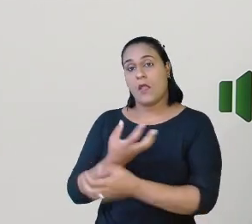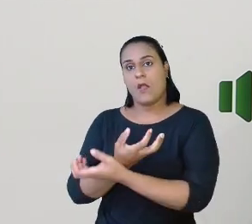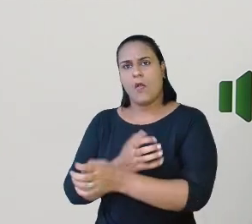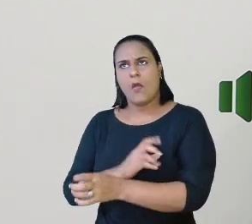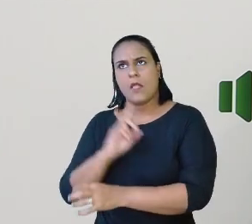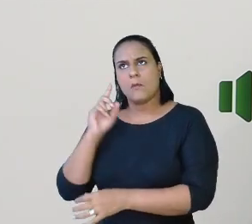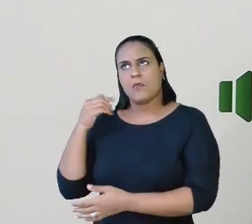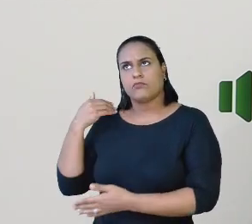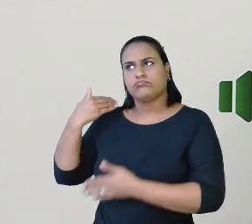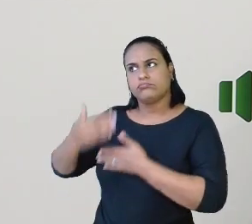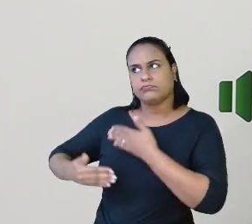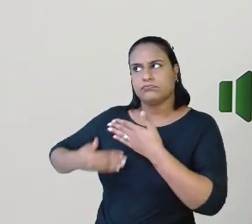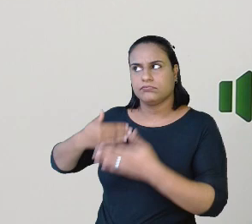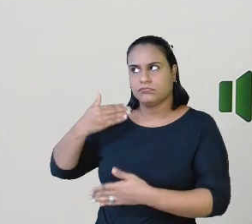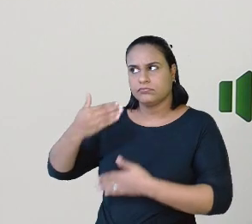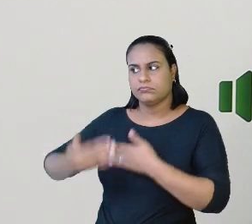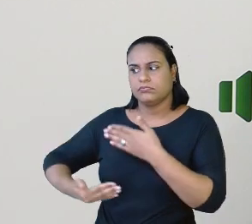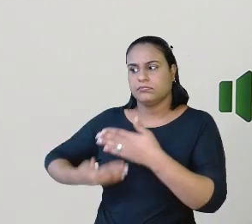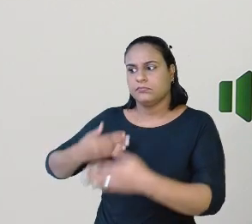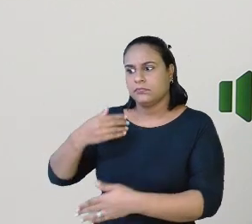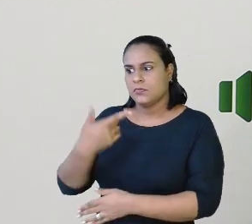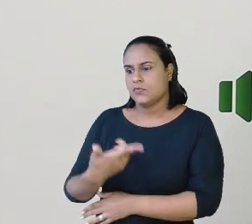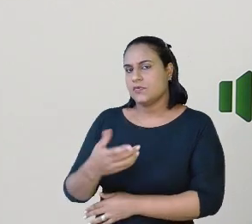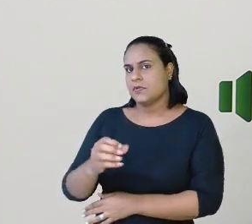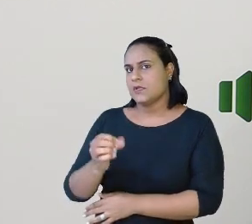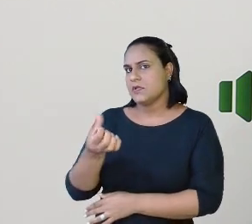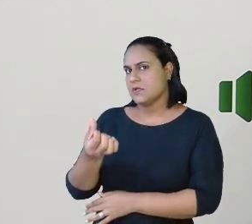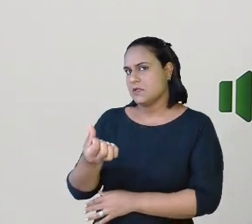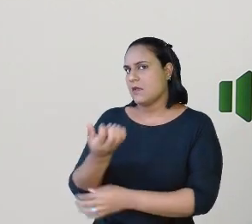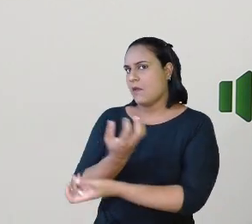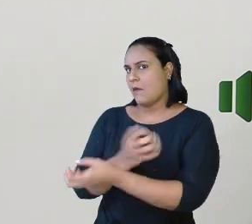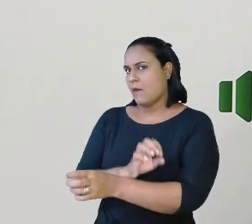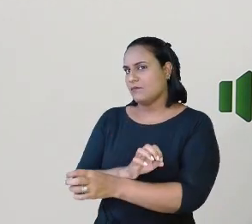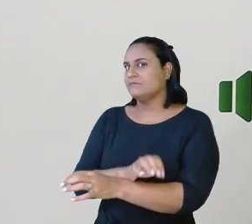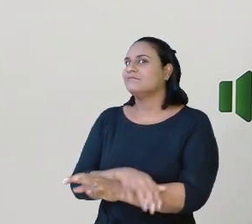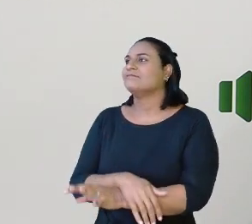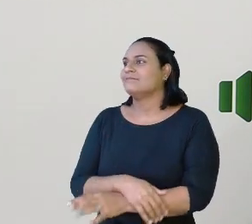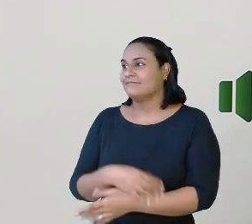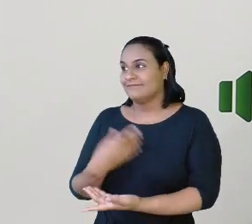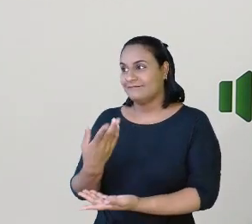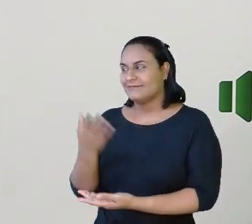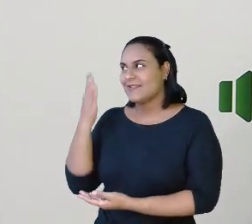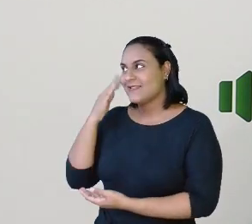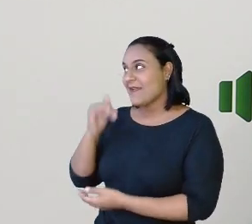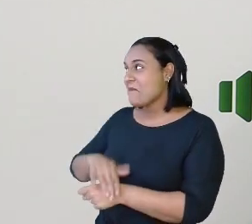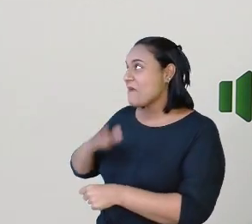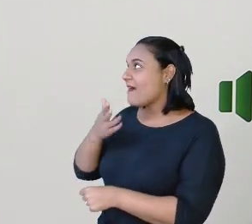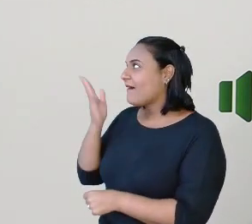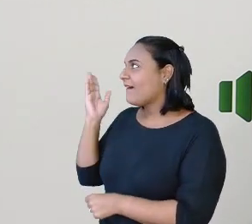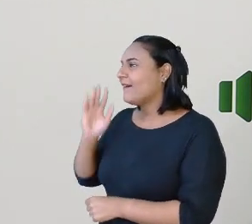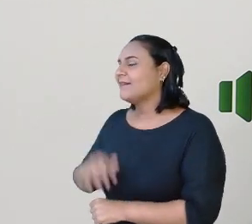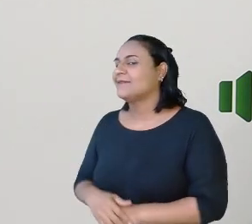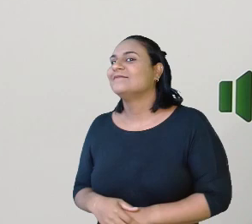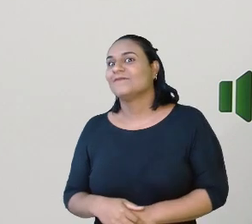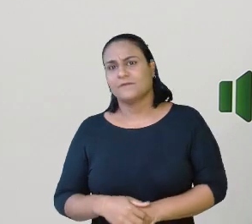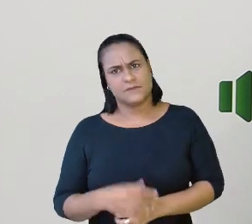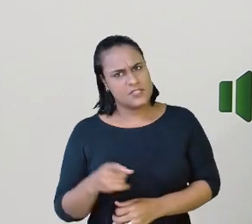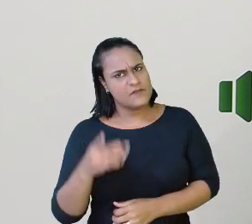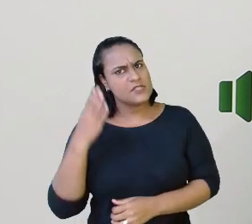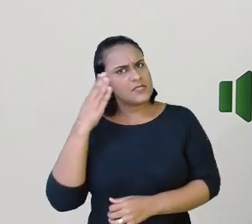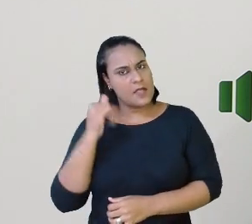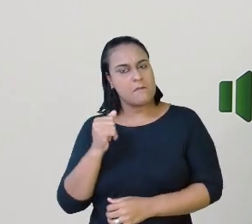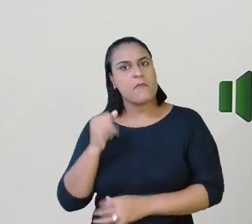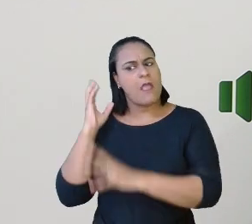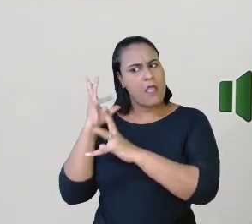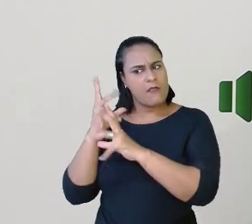vai passando, chegamos a 206 ossos. Vocês sabiam disso? Por isso que tem ali o nome, ó, saiba mais. Quem sabia, beleza,